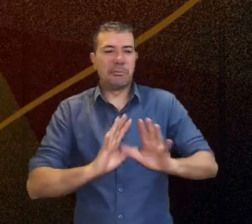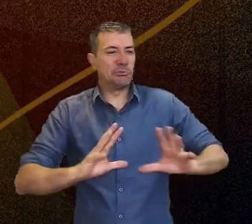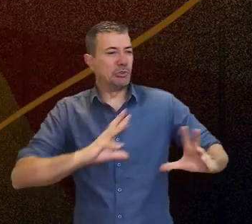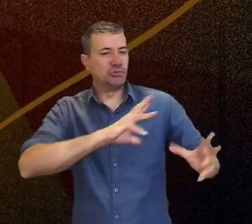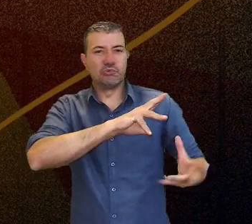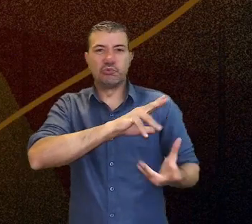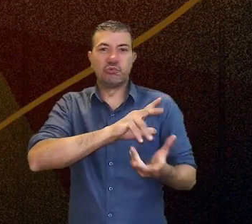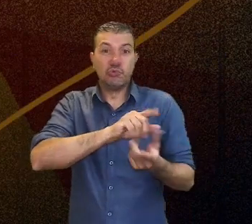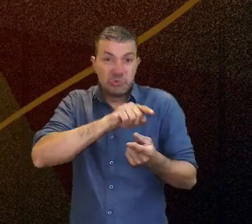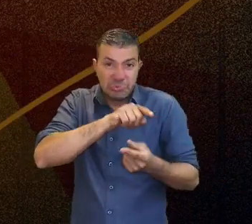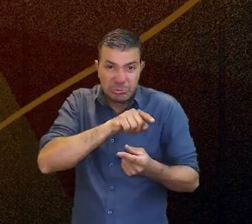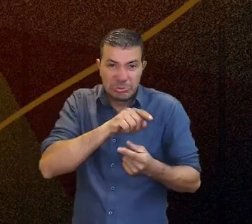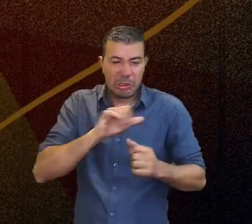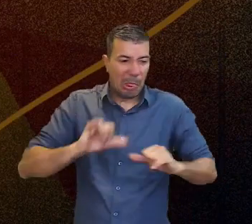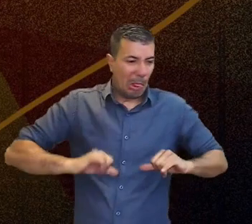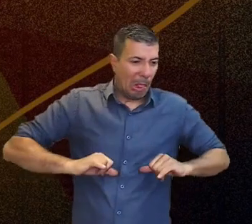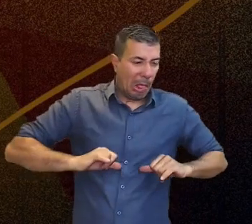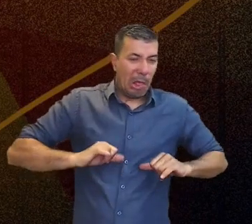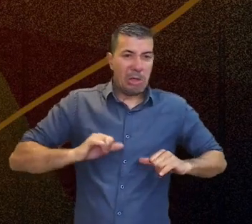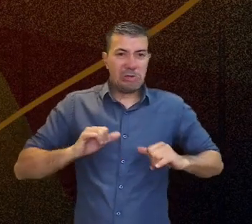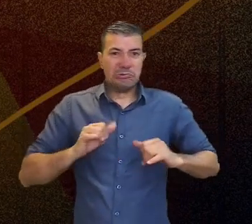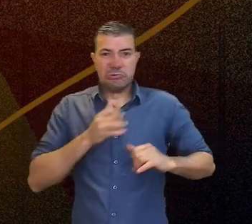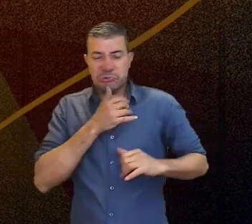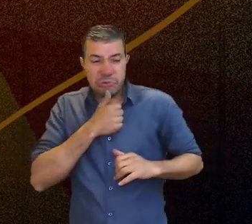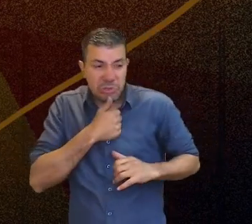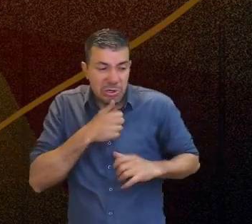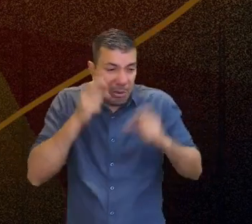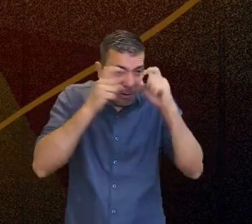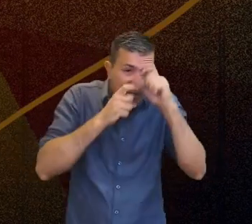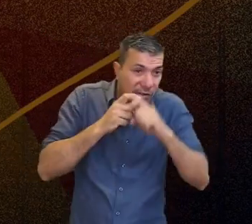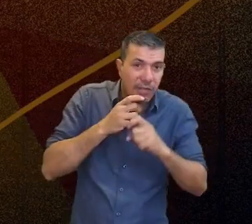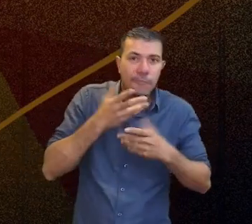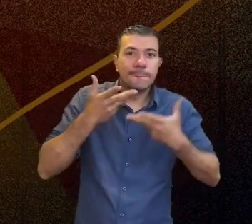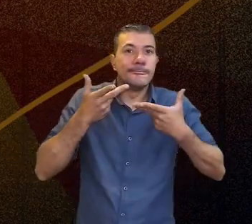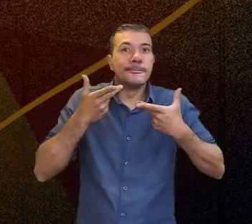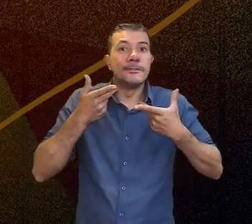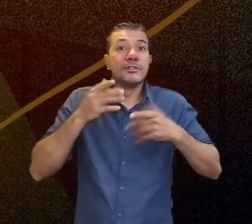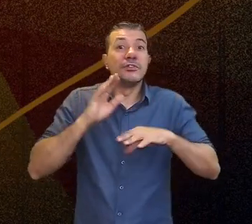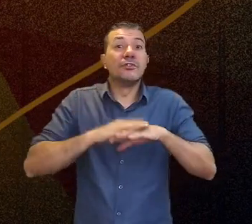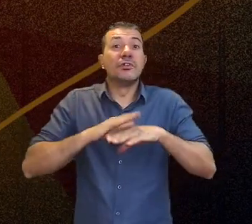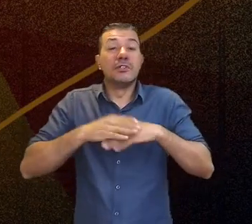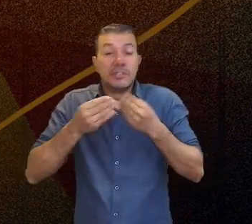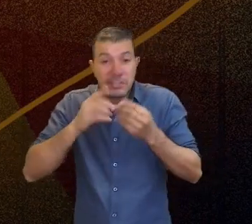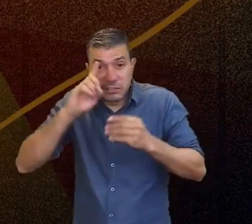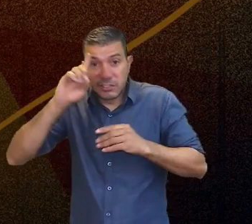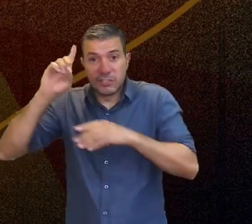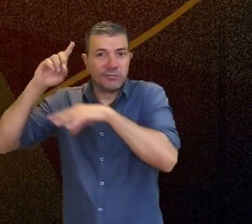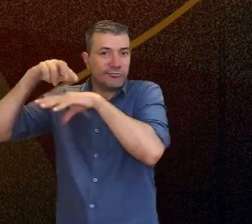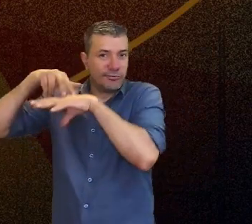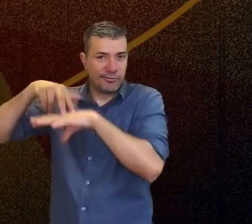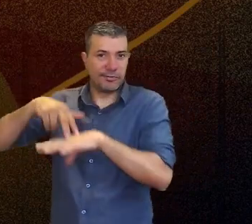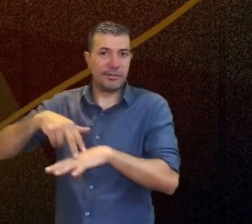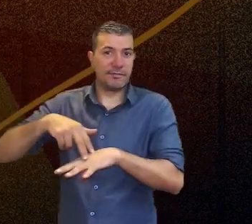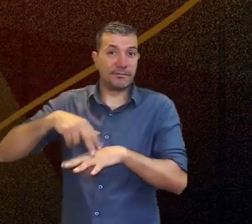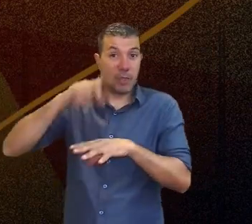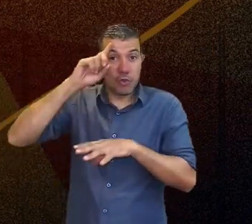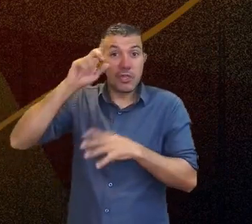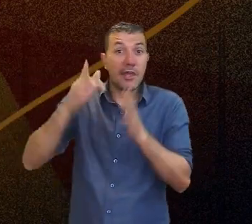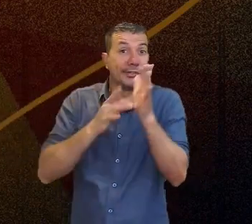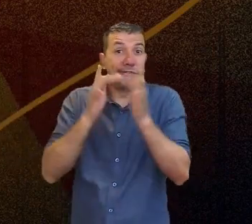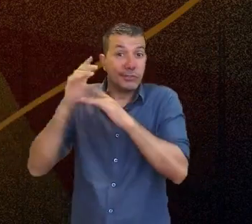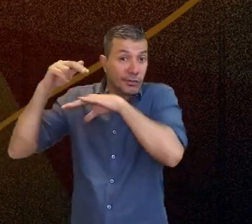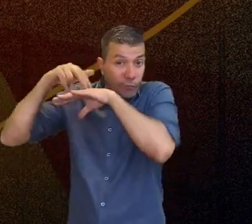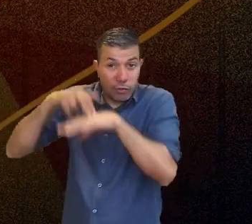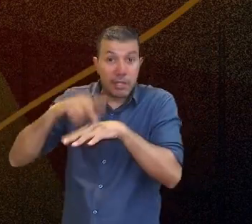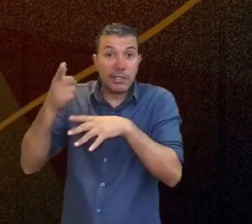Ele vem. Que gostoso é falarmos da volta do nosso Senhor Jesus Cristo. Um dia Ele virá,